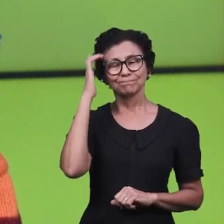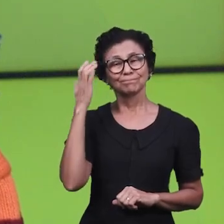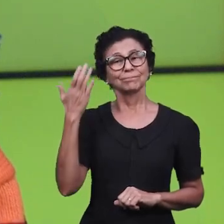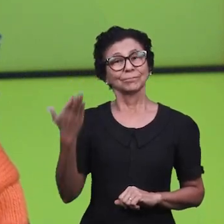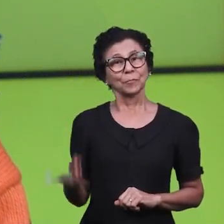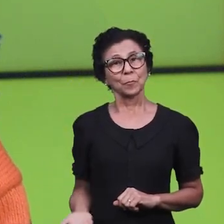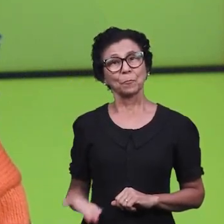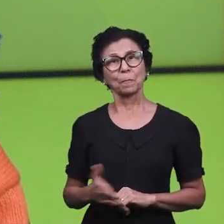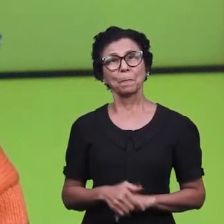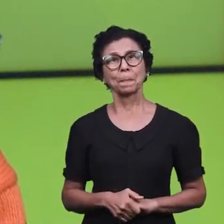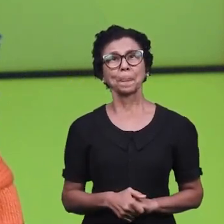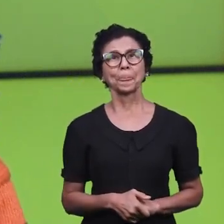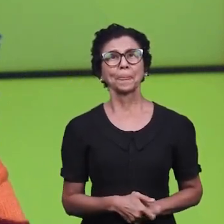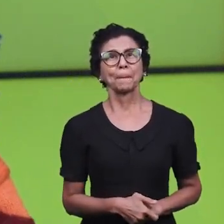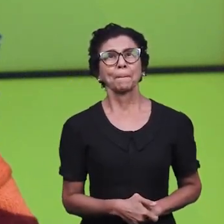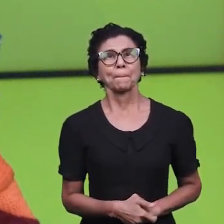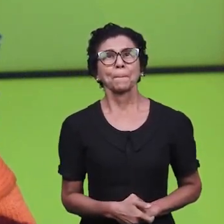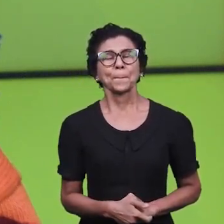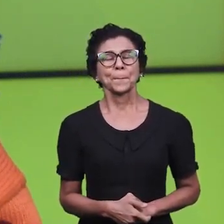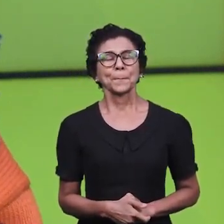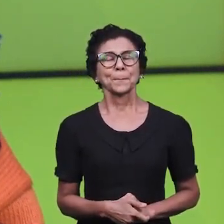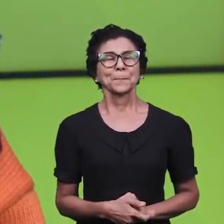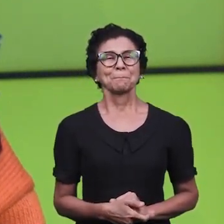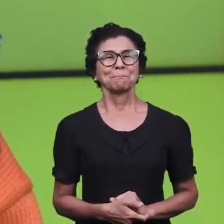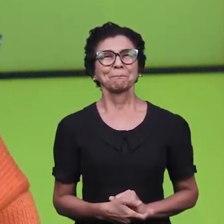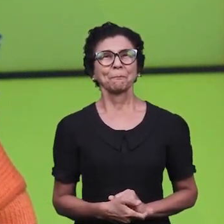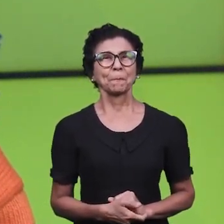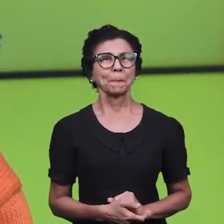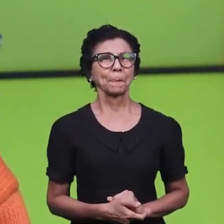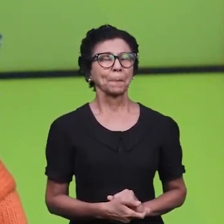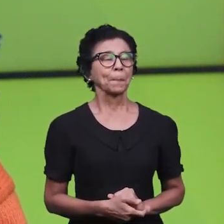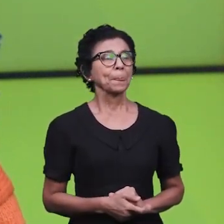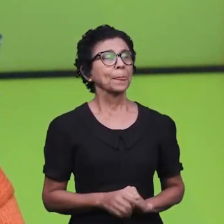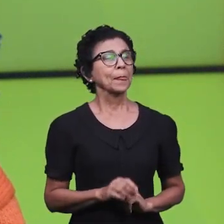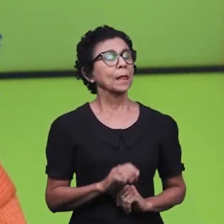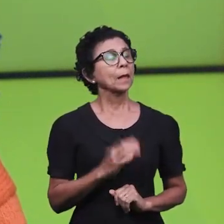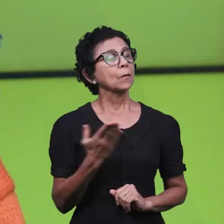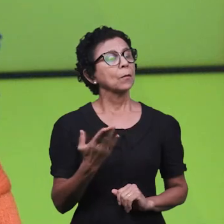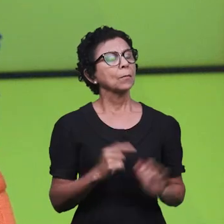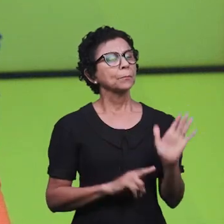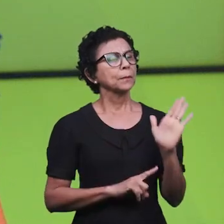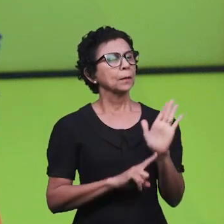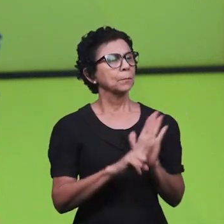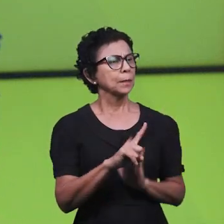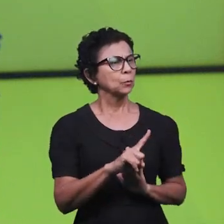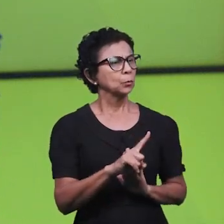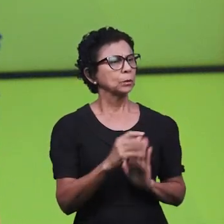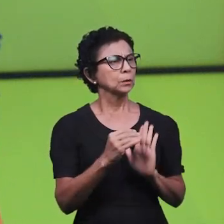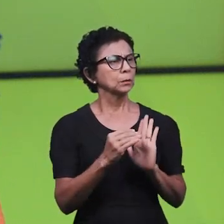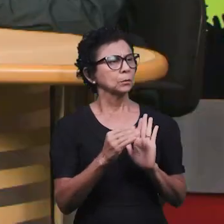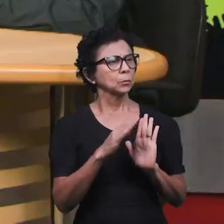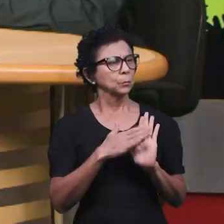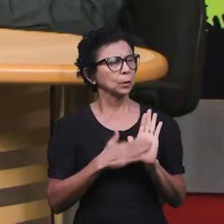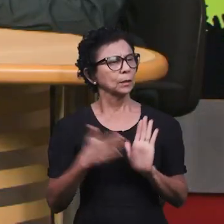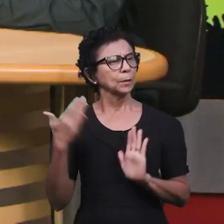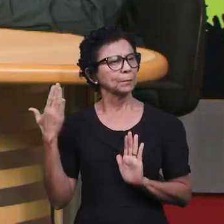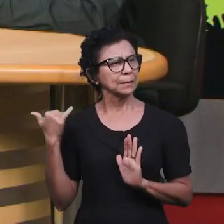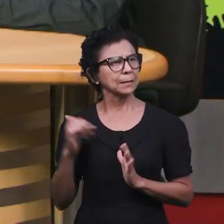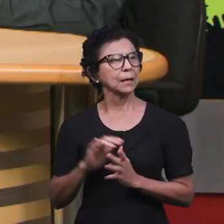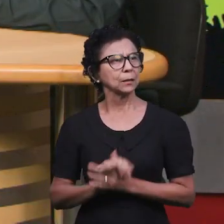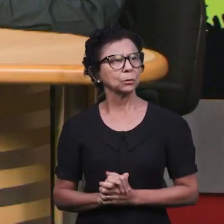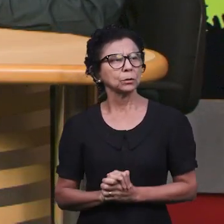nós deixamos para Vanessa no episódio anterior. Vanessa, como que os pais podem estabelecer